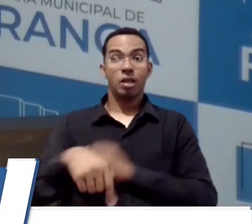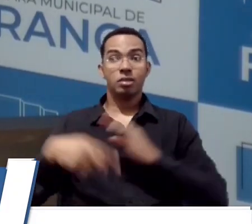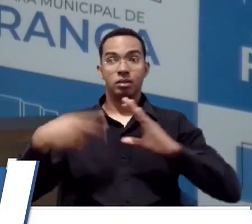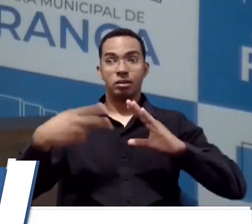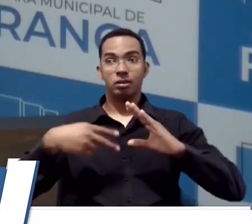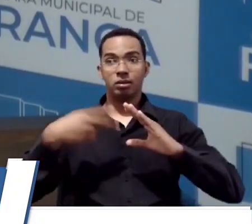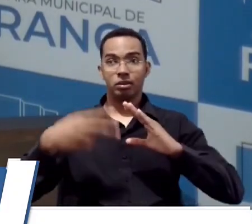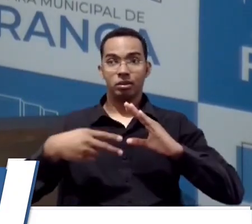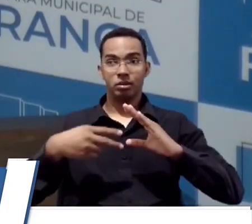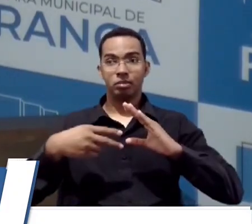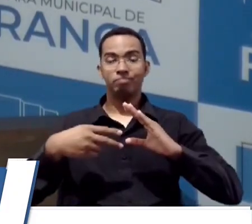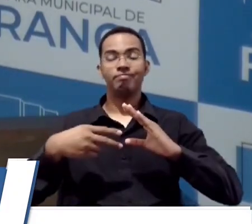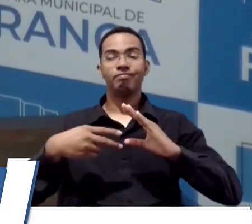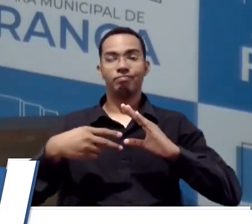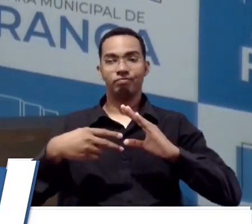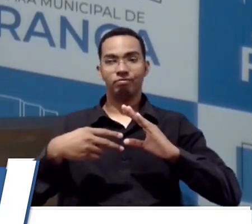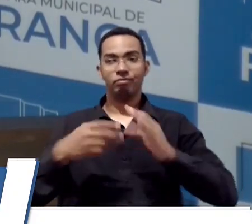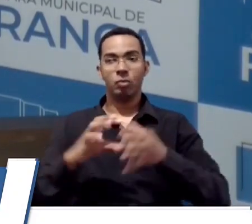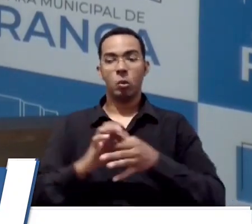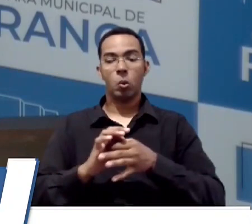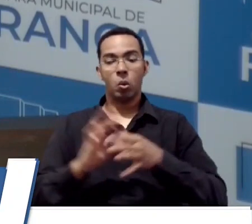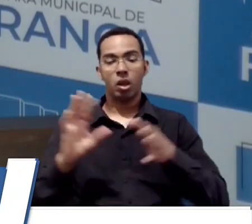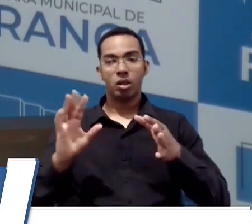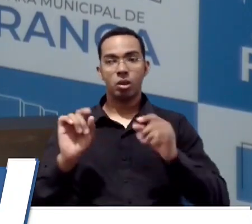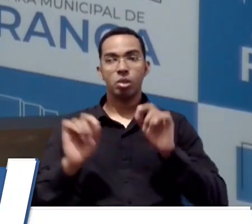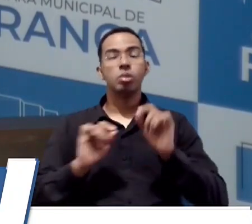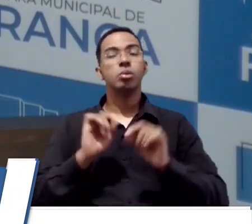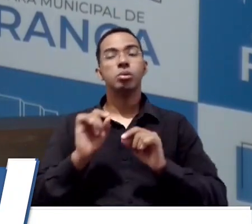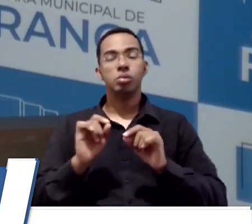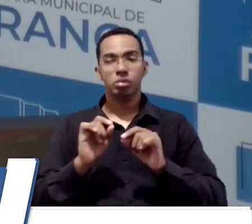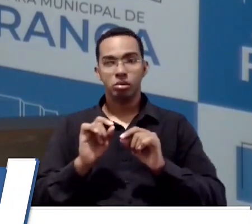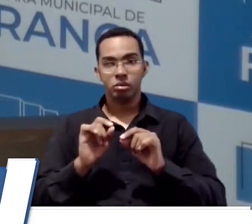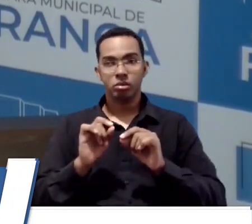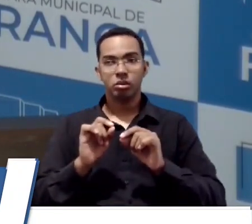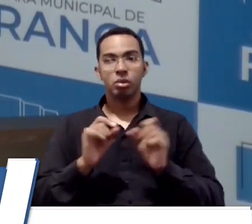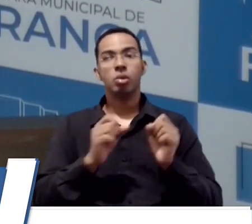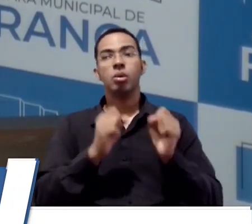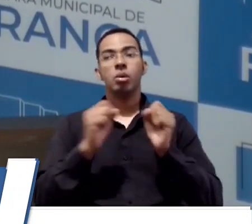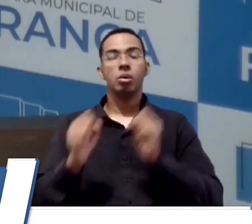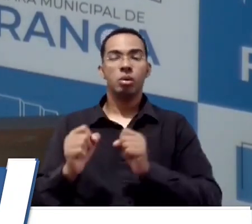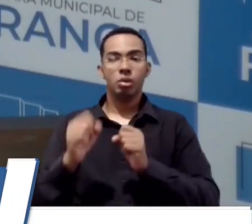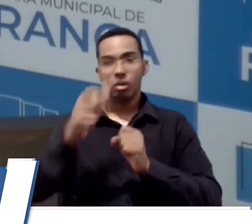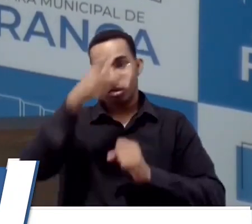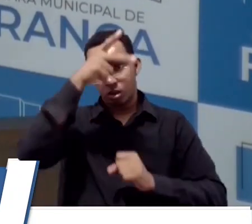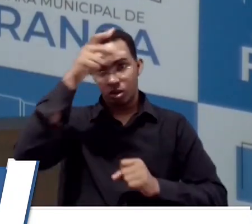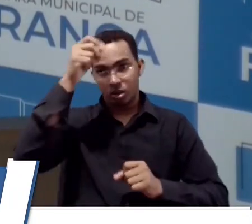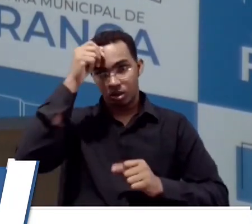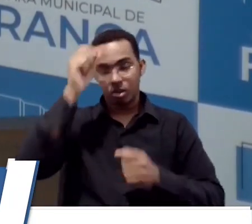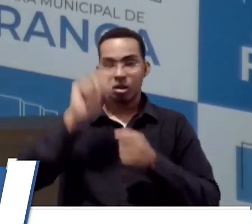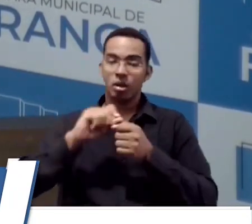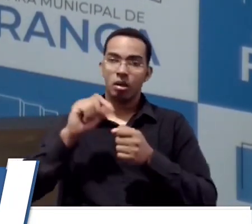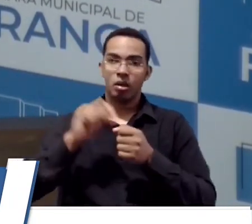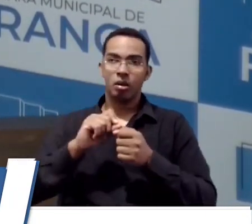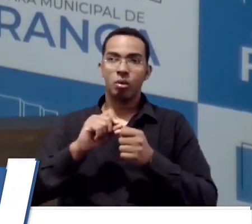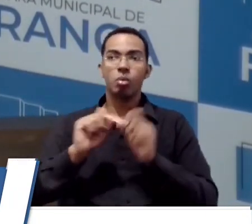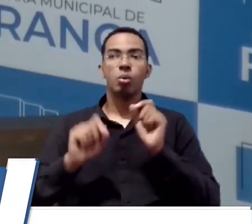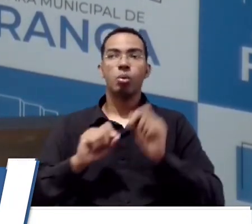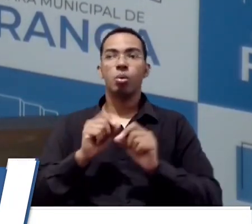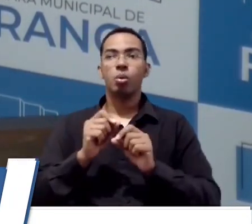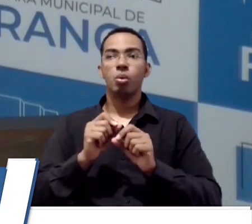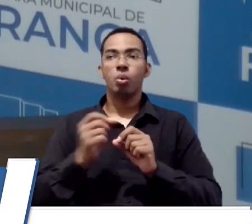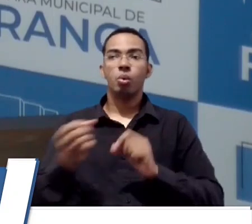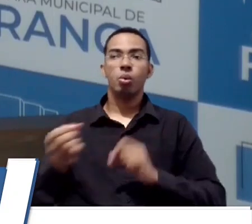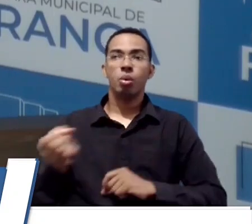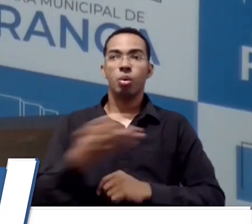Leis, autorizando o Poder Executivo a fazer um novo contrato